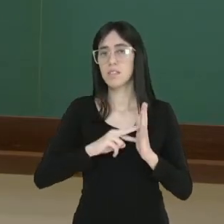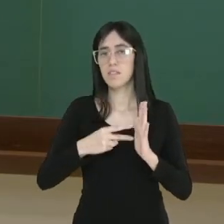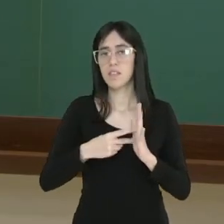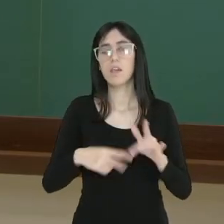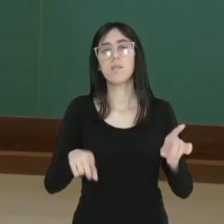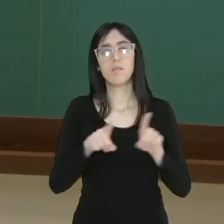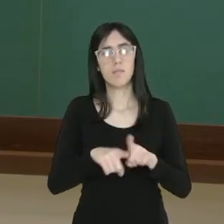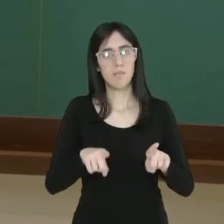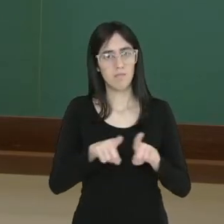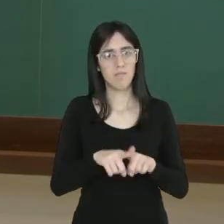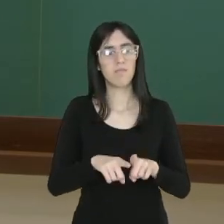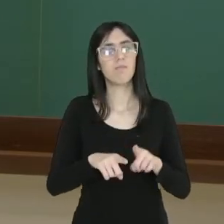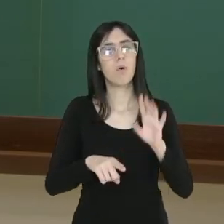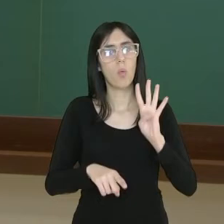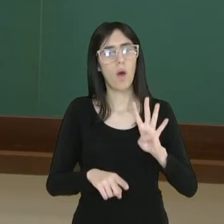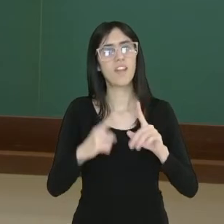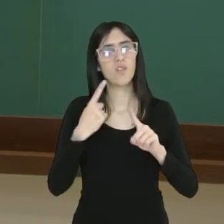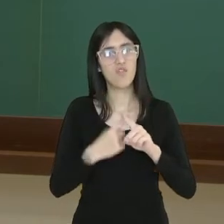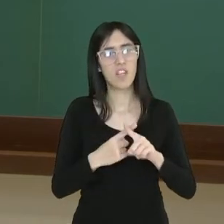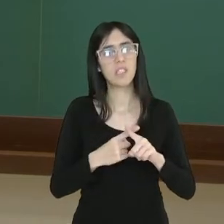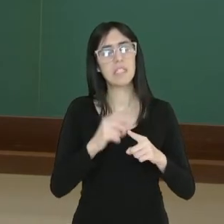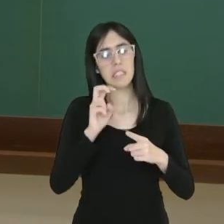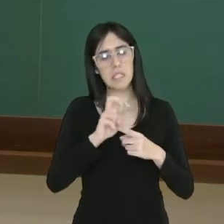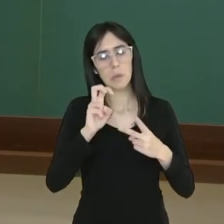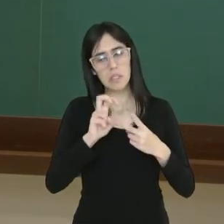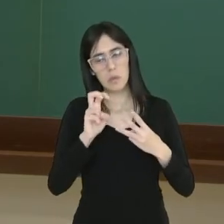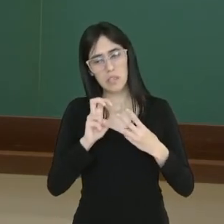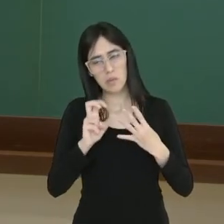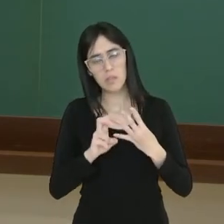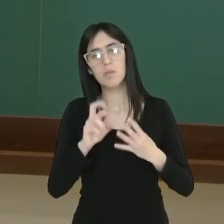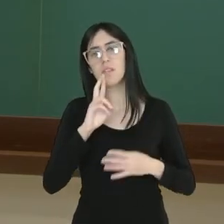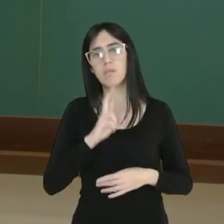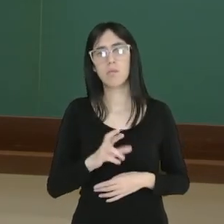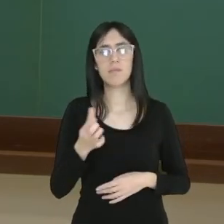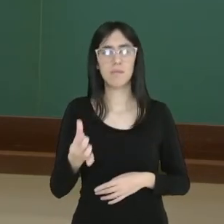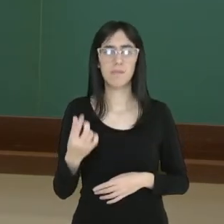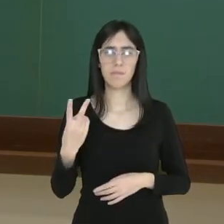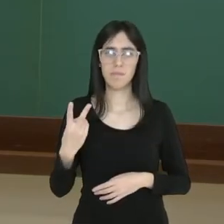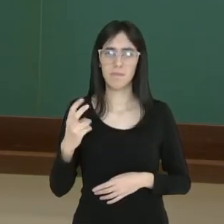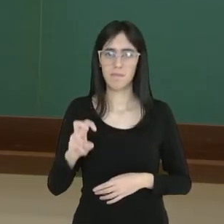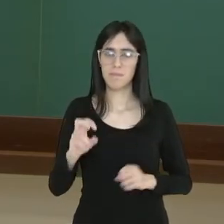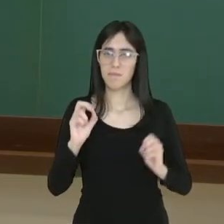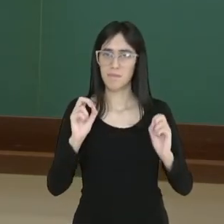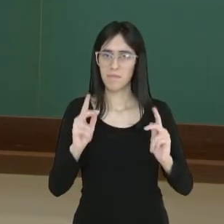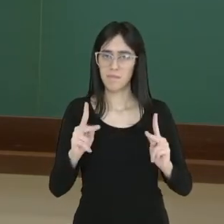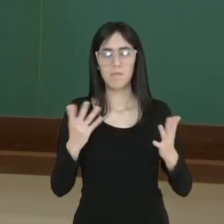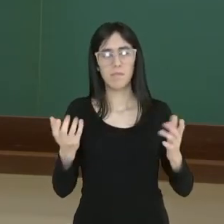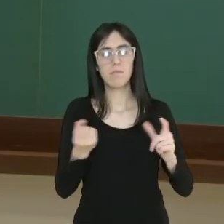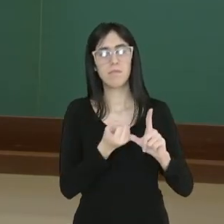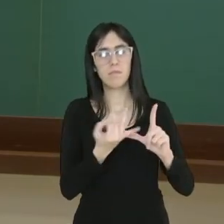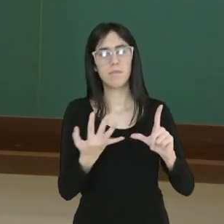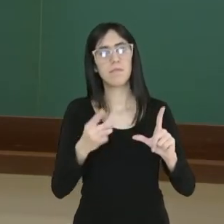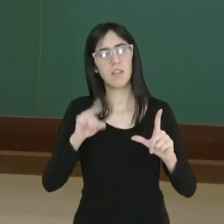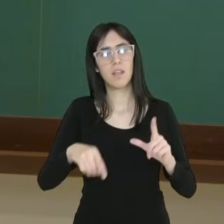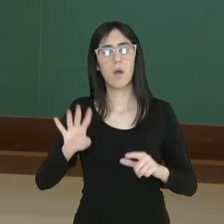base 4 vezes e resulta exatamente no 625. Então, o valor do logaritmo é